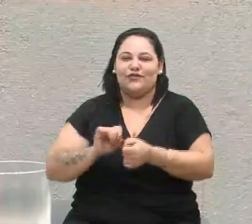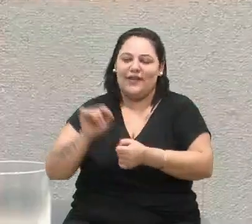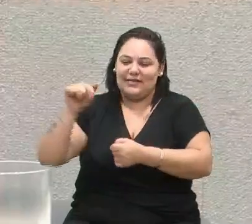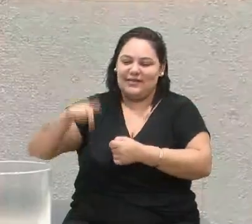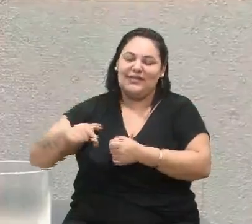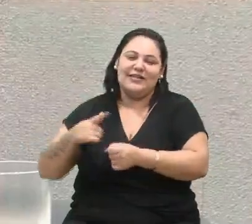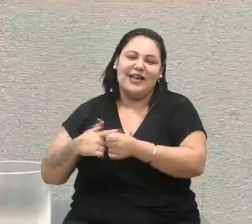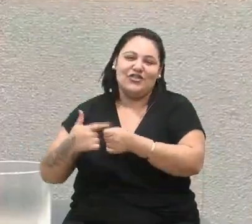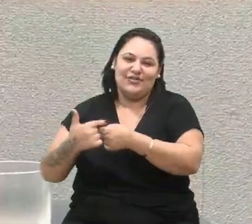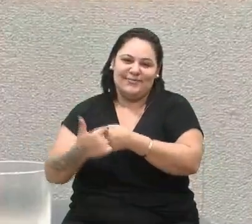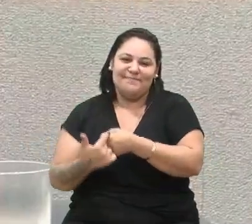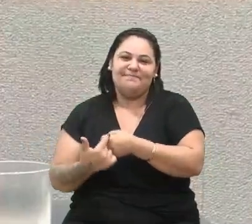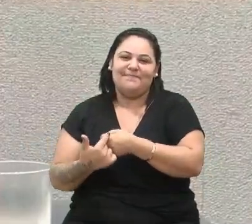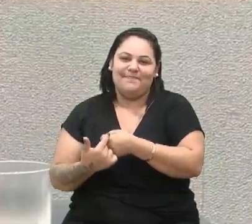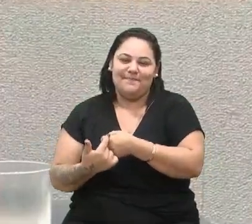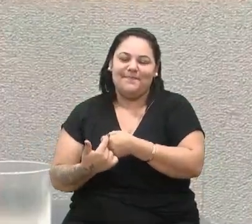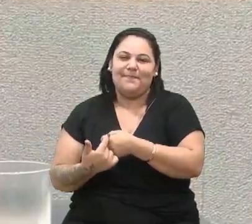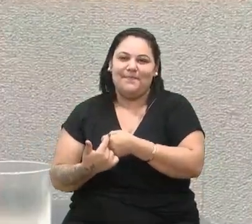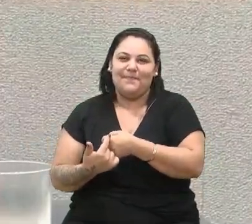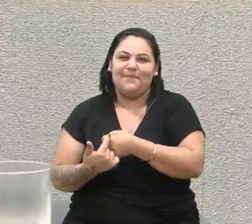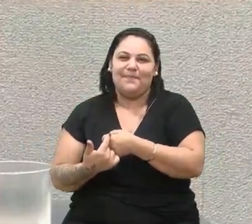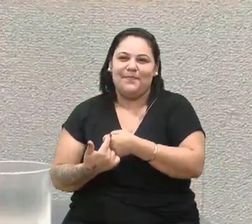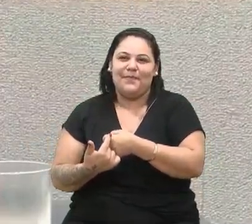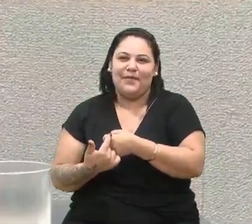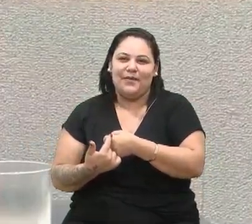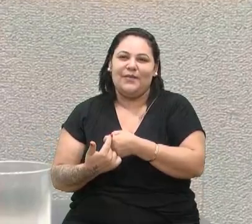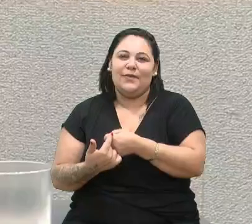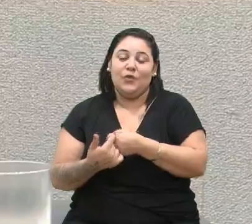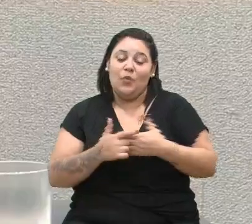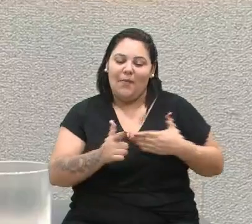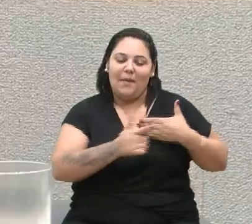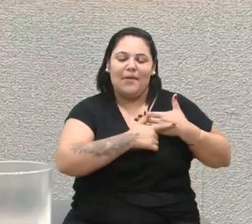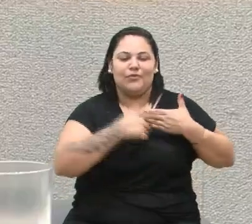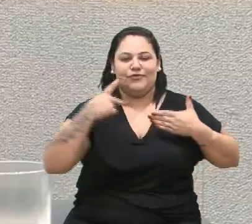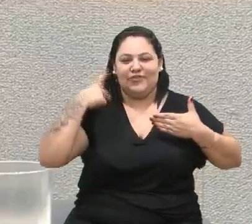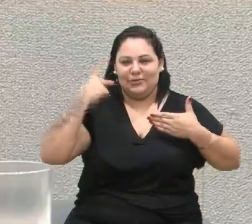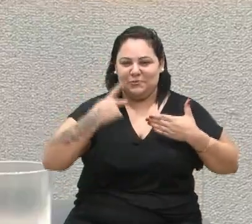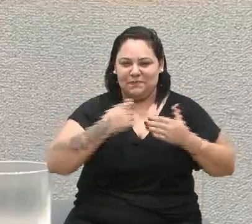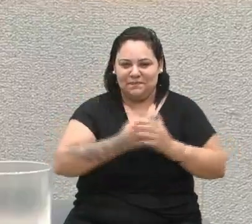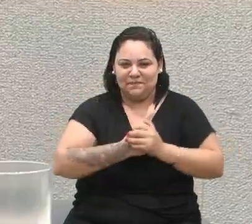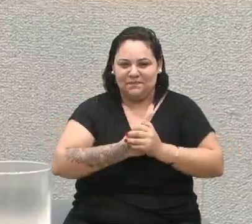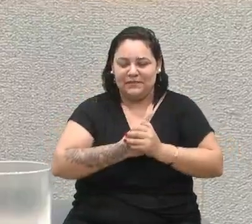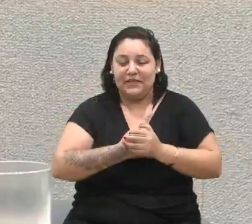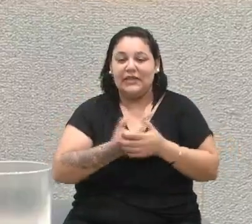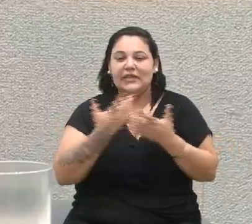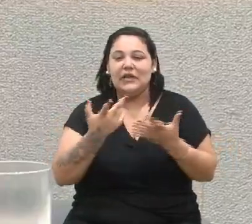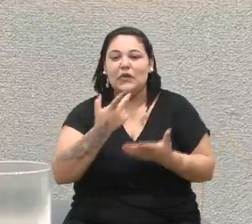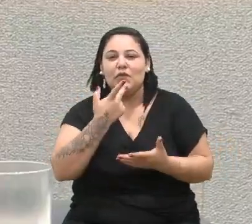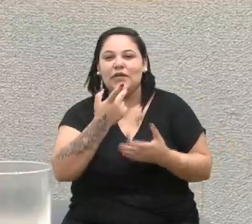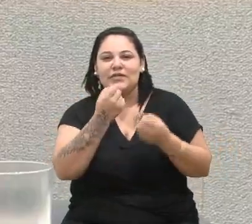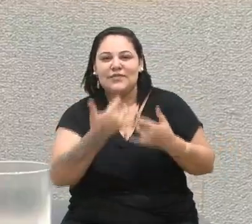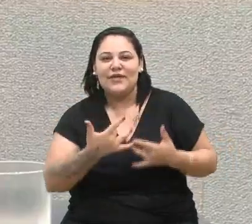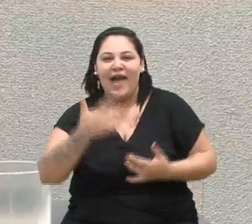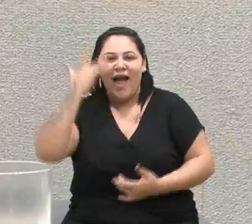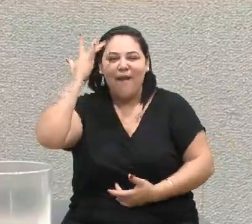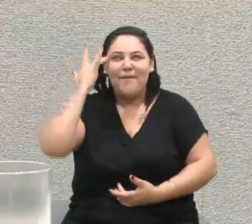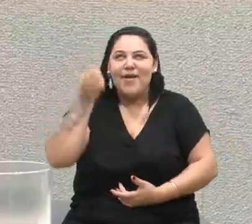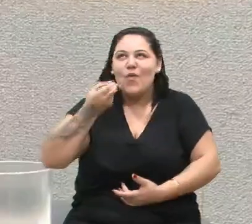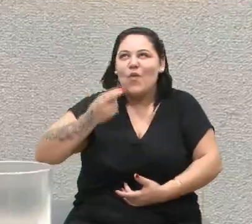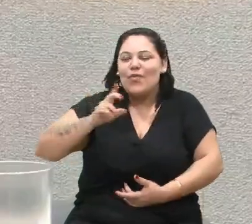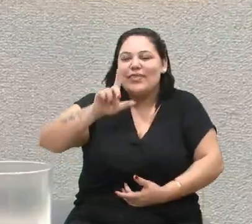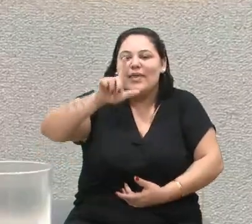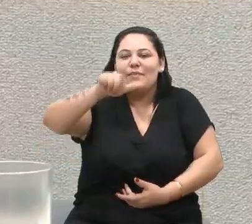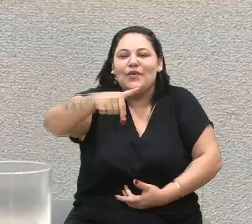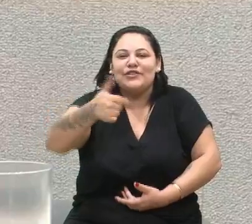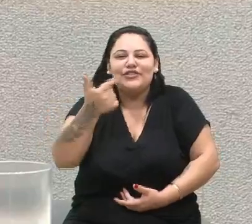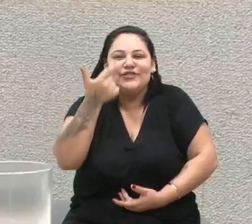nossa cidade com o cargo que o senhor exerce. Então eu digo assim, ó, se amanhã ou depois a gente vê a nossa cidade